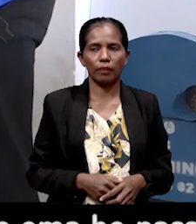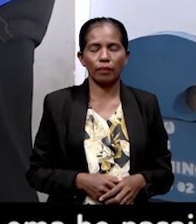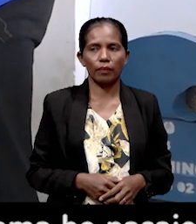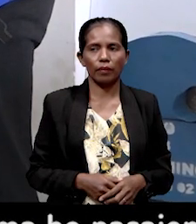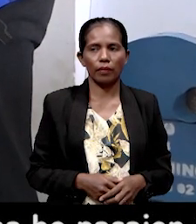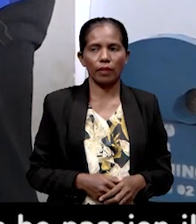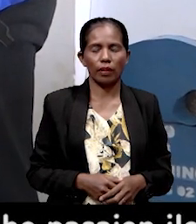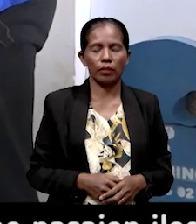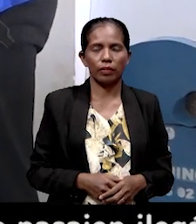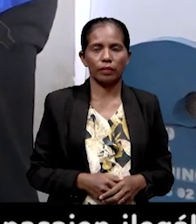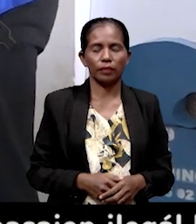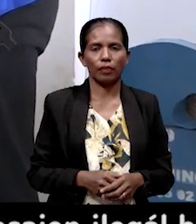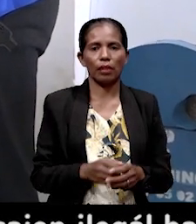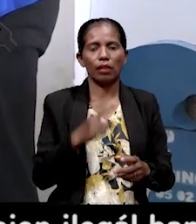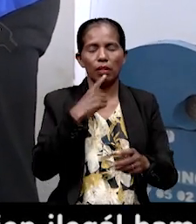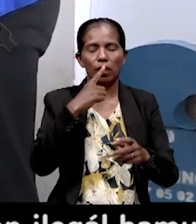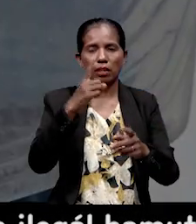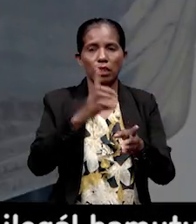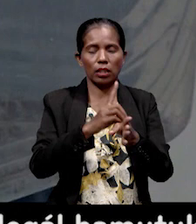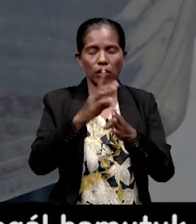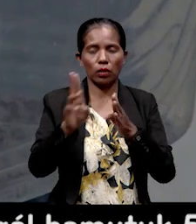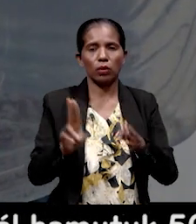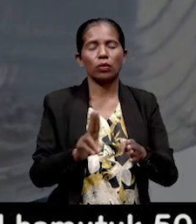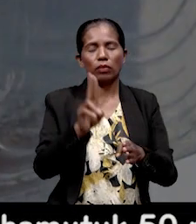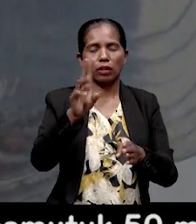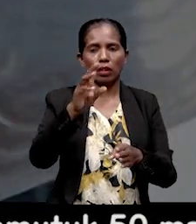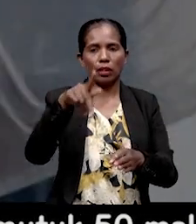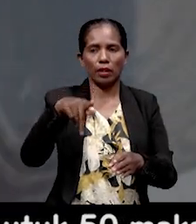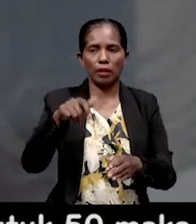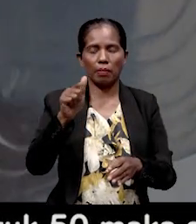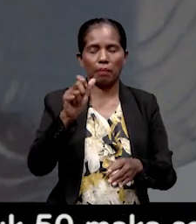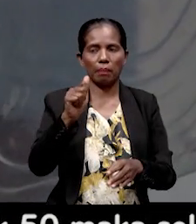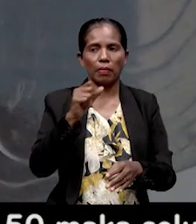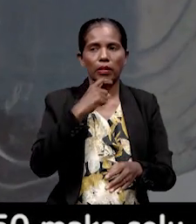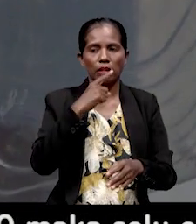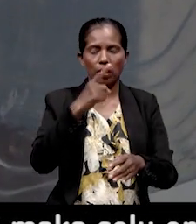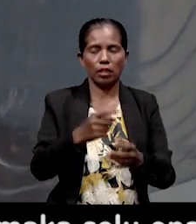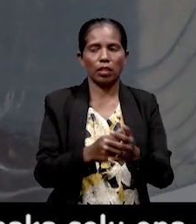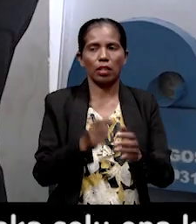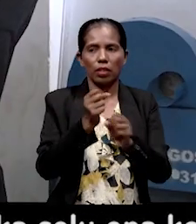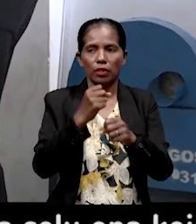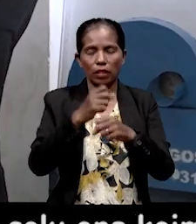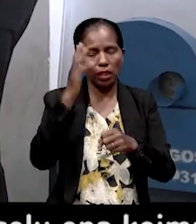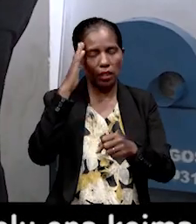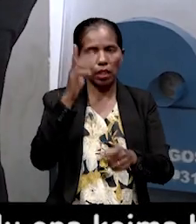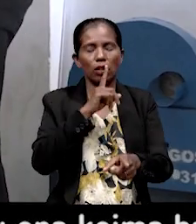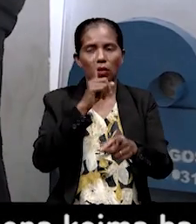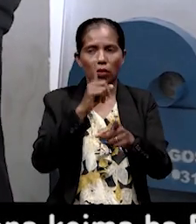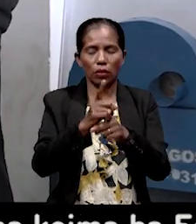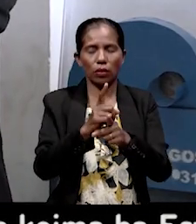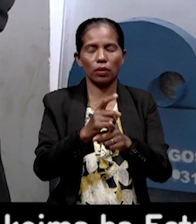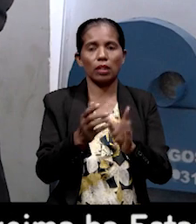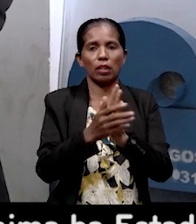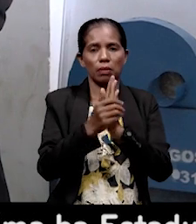Reitor Universidade da PAS Adolmando Soares Hateteng, objetivo husi exame científico ne, hodi hatene los capacidade